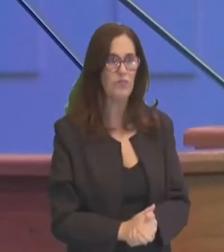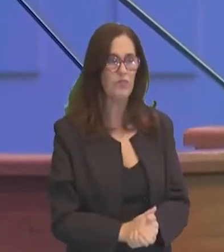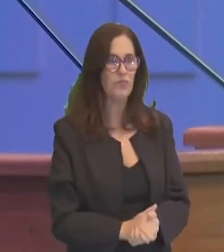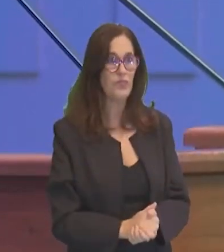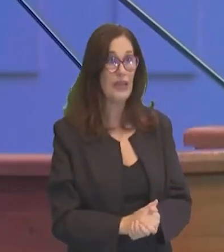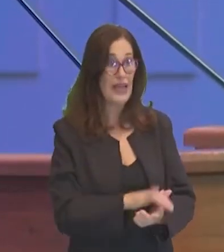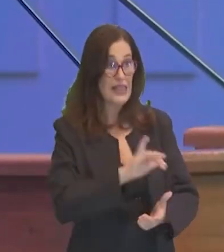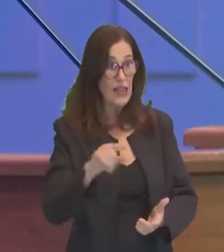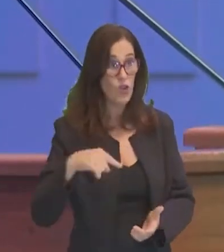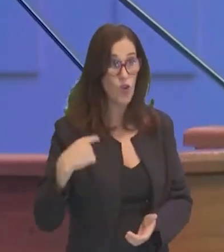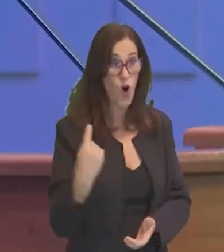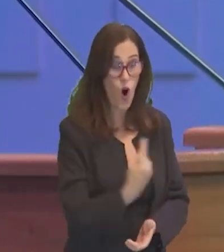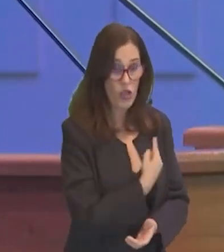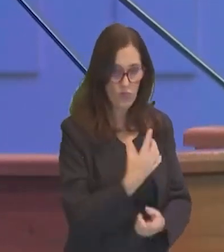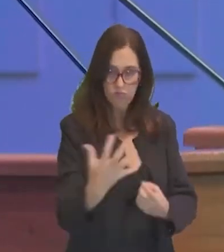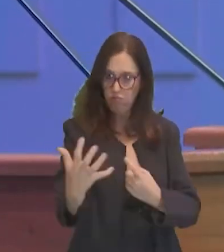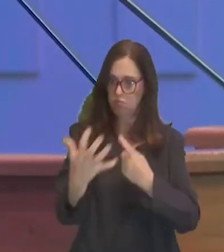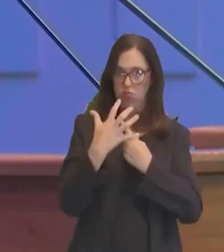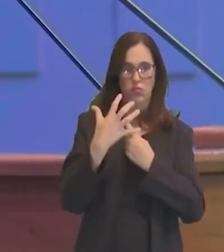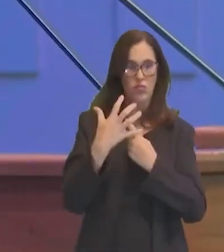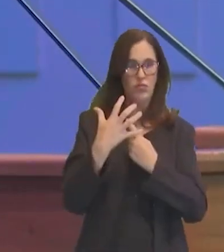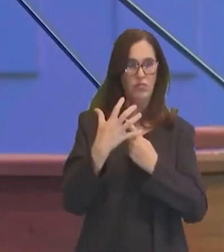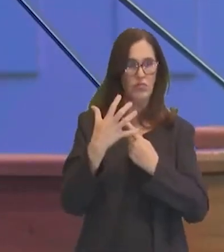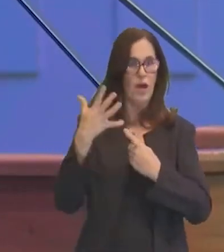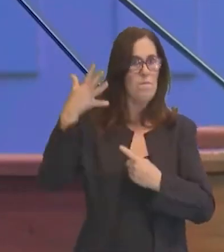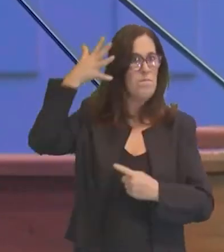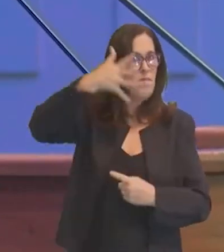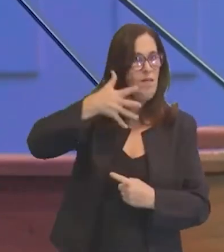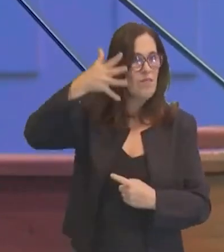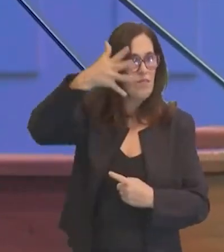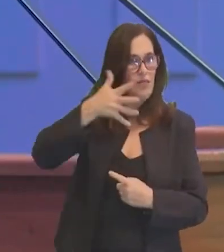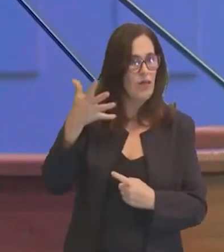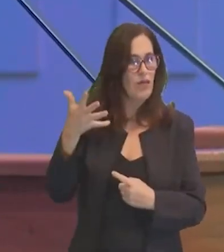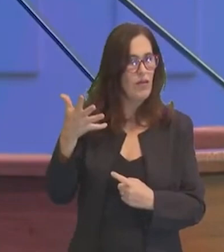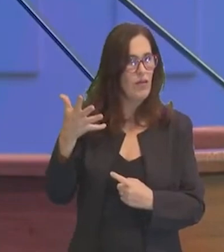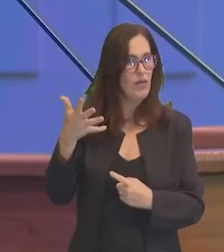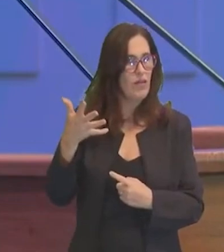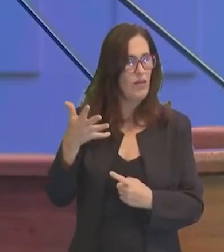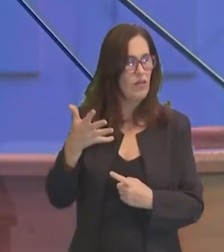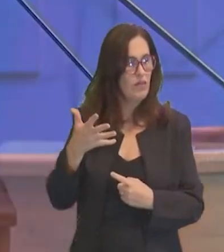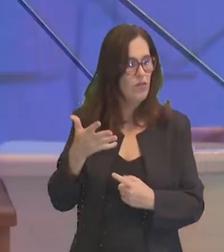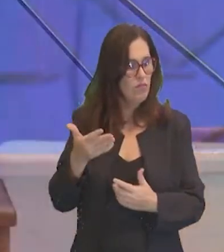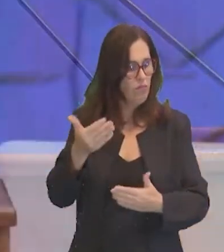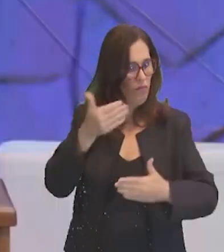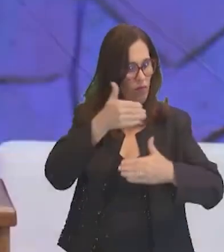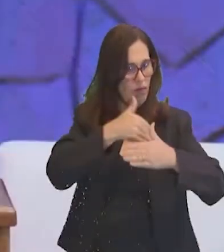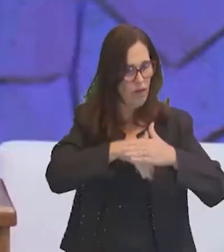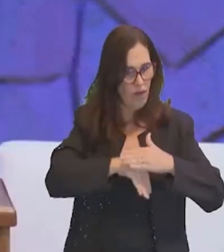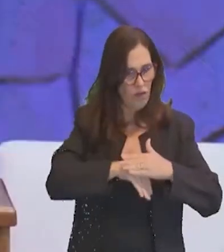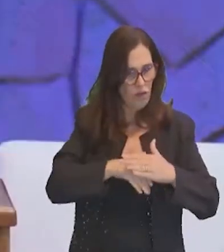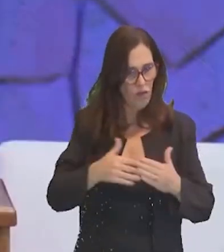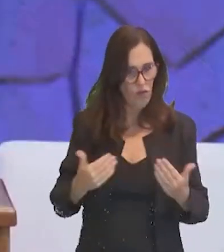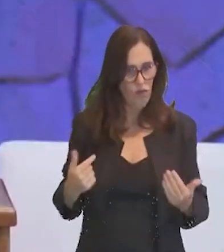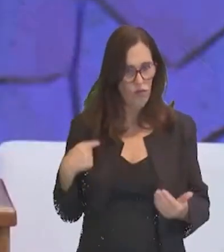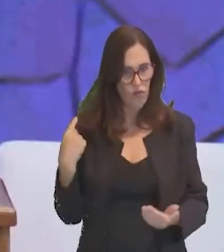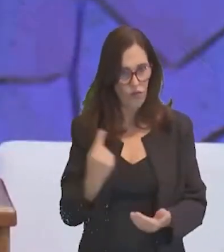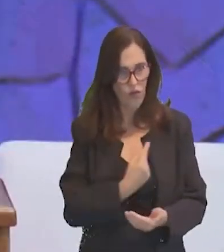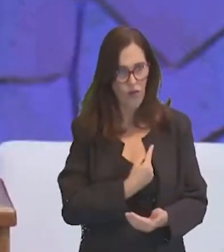Se nós não formos impactados por essa mensagem, existe algo que está errado dentro de nós.